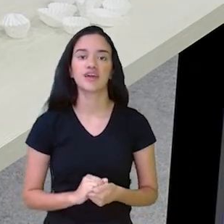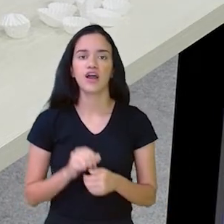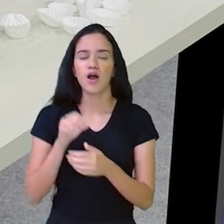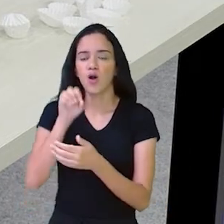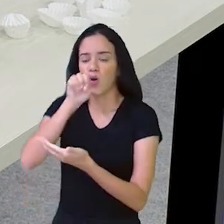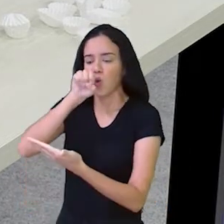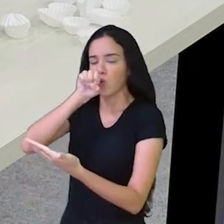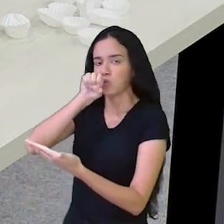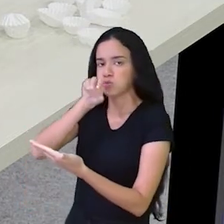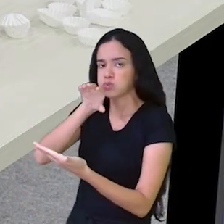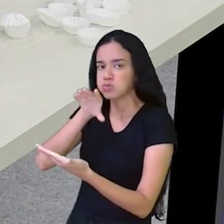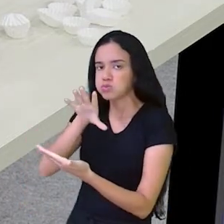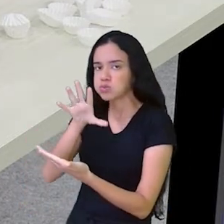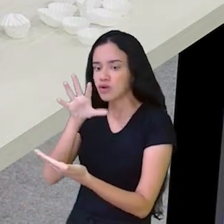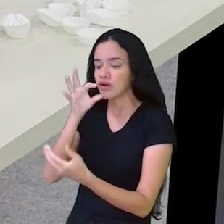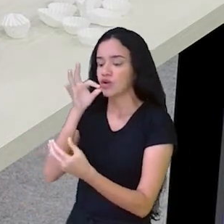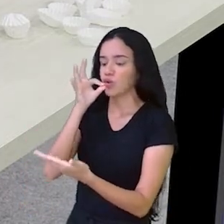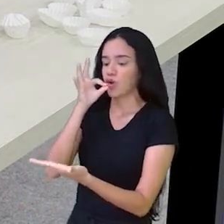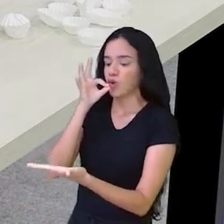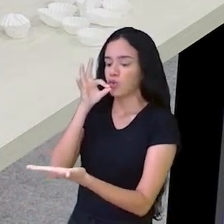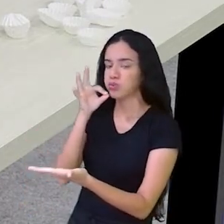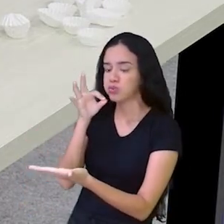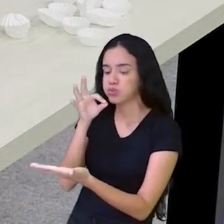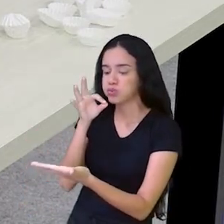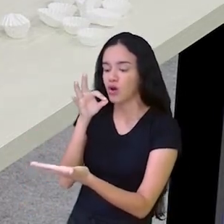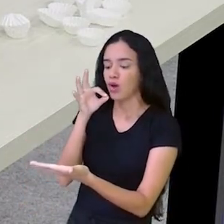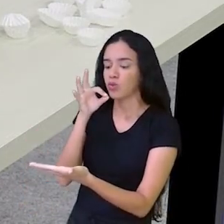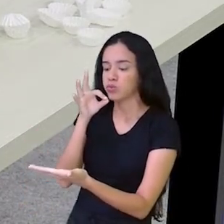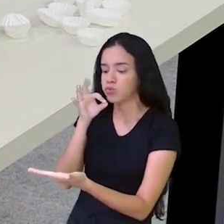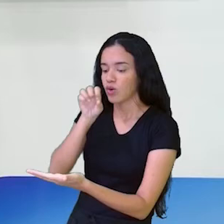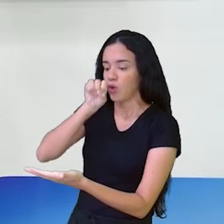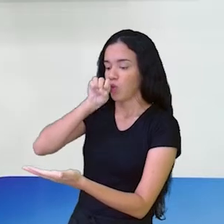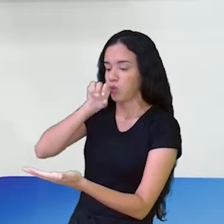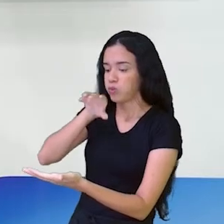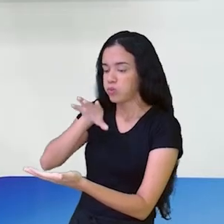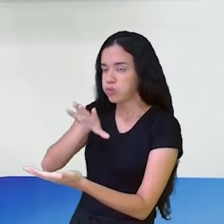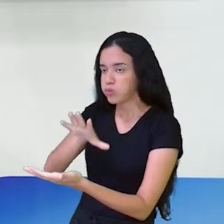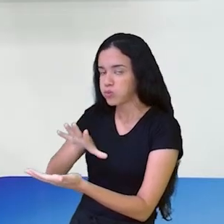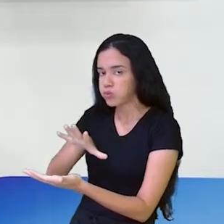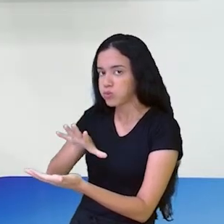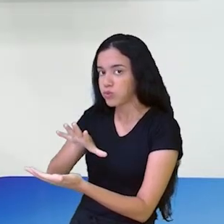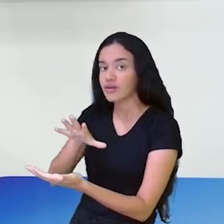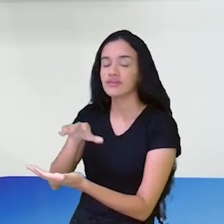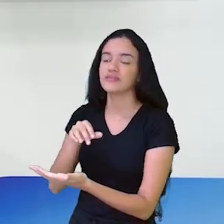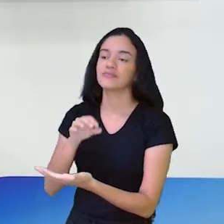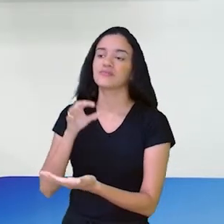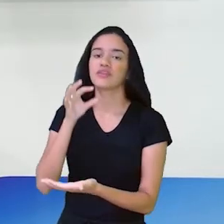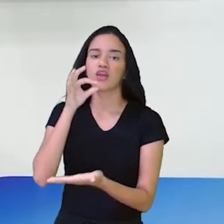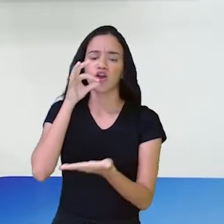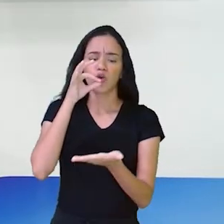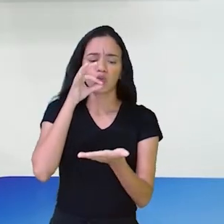impulsionar as cores, vai espalhar e vai fazer um efeito bem legal.